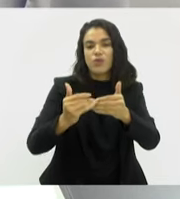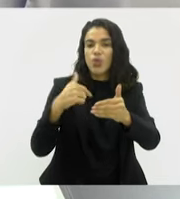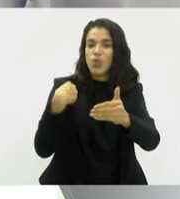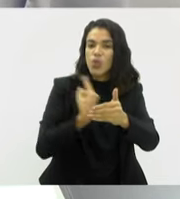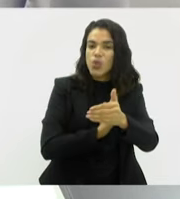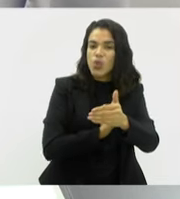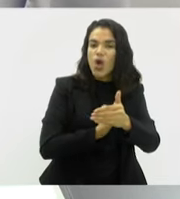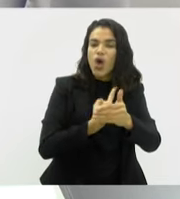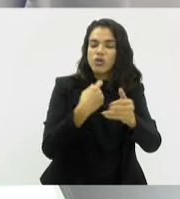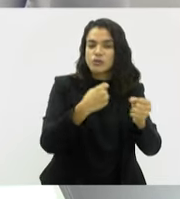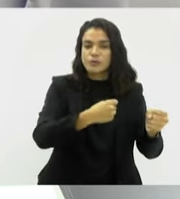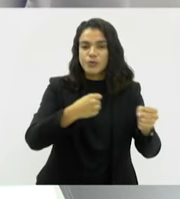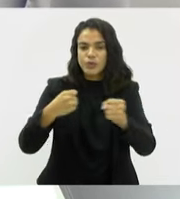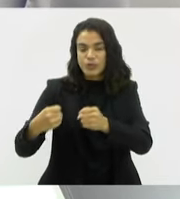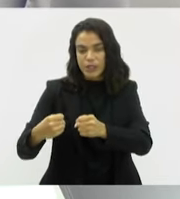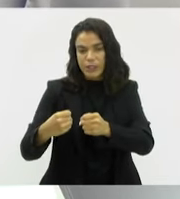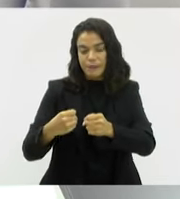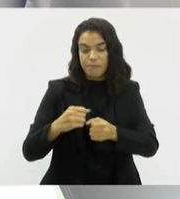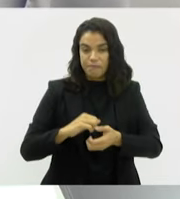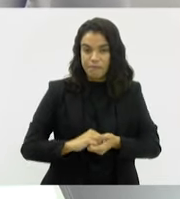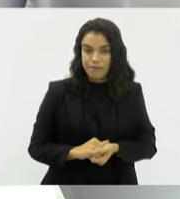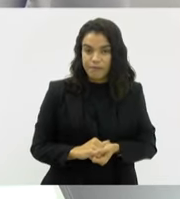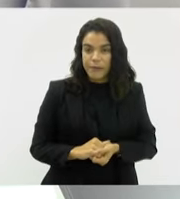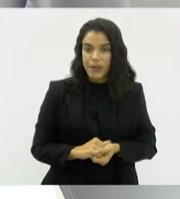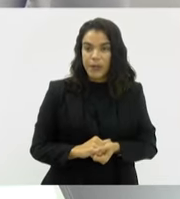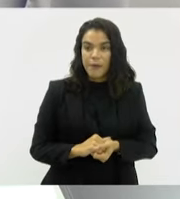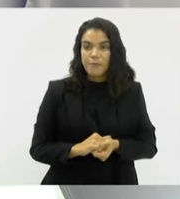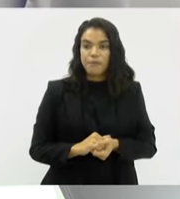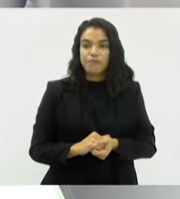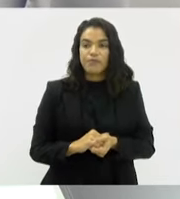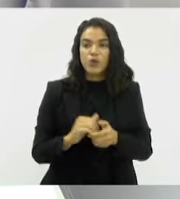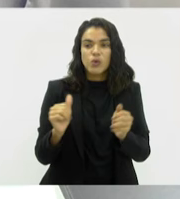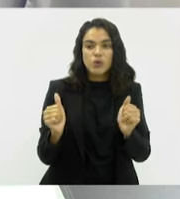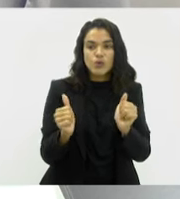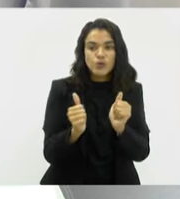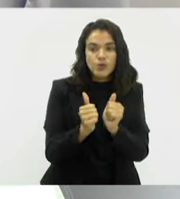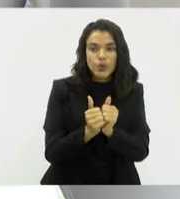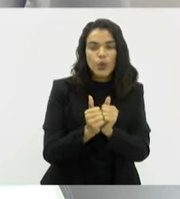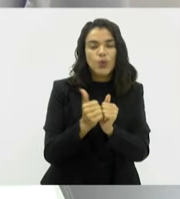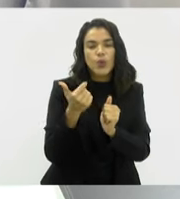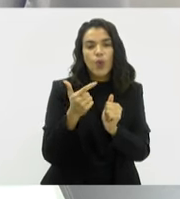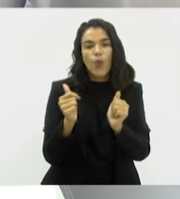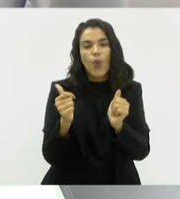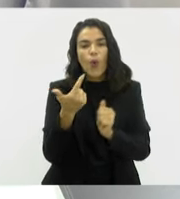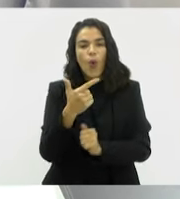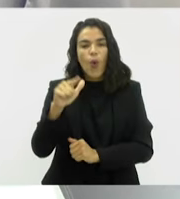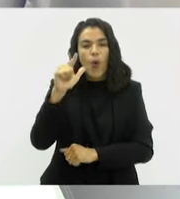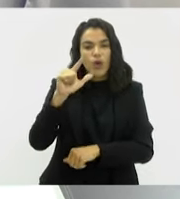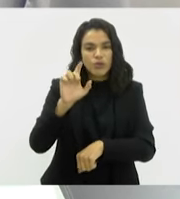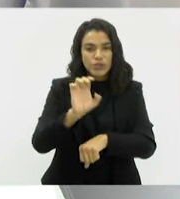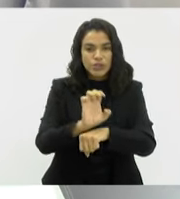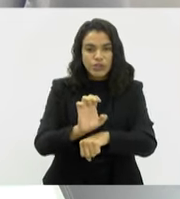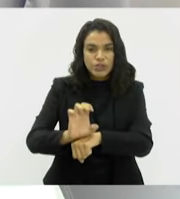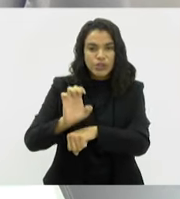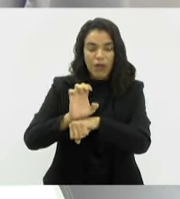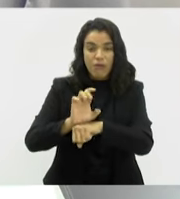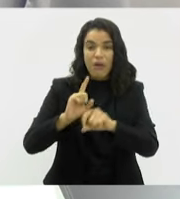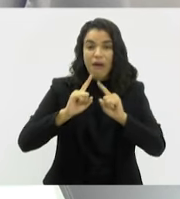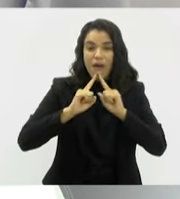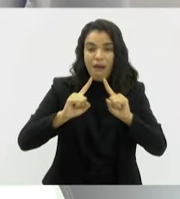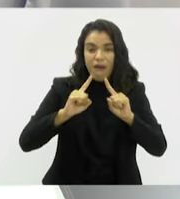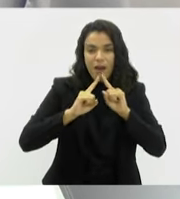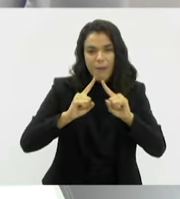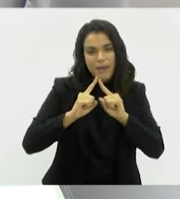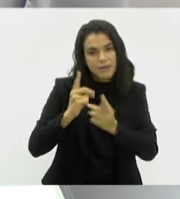O diálogo lá é muito objetivo. A gente vai ter oportunidade de estar junto com a turma dos outros estados, mas a reclamação